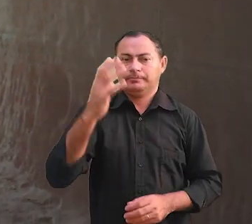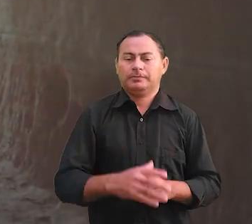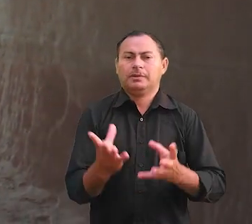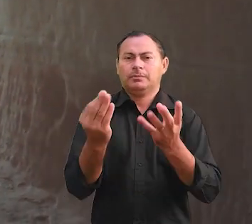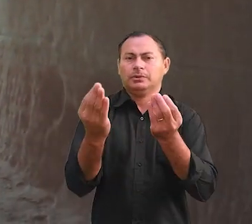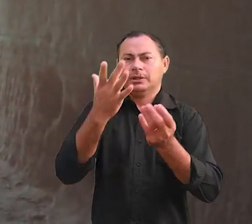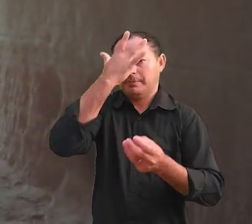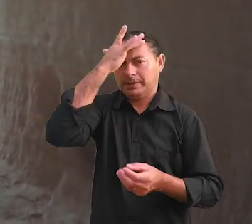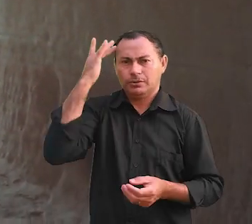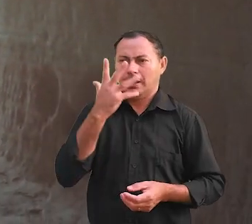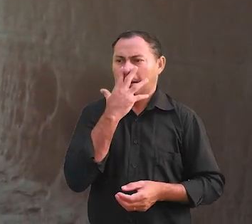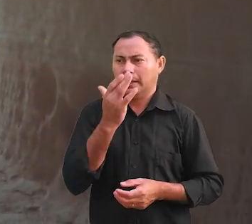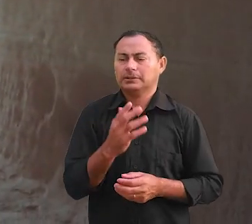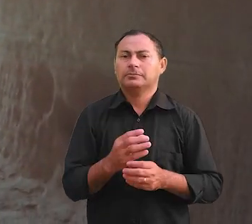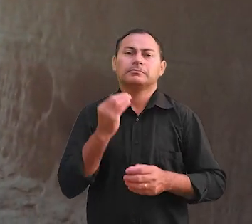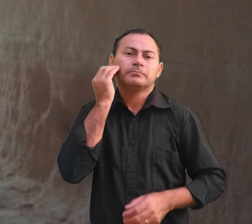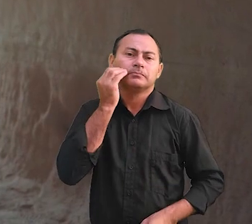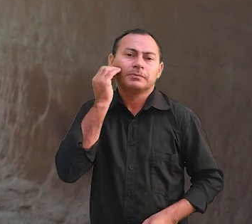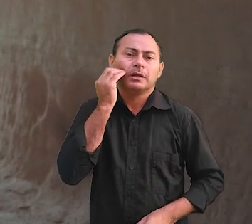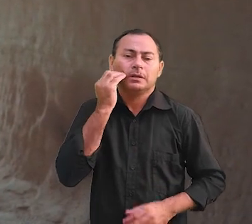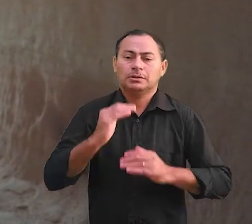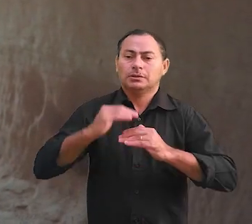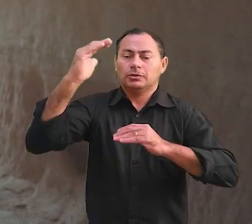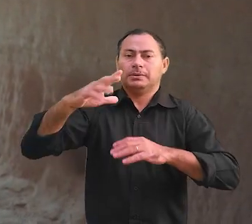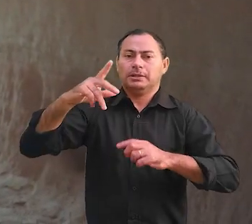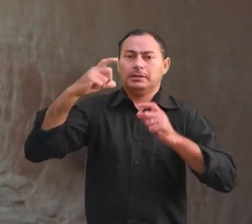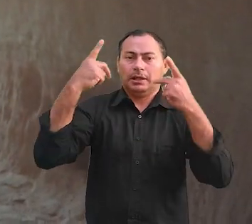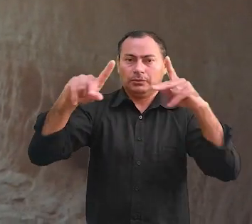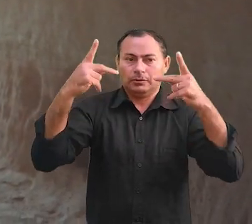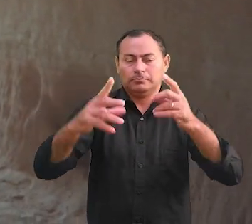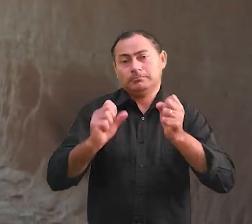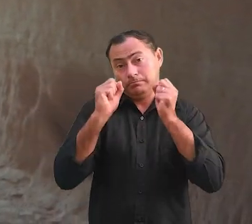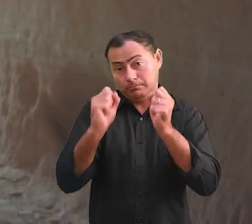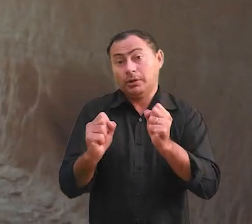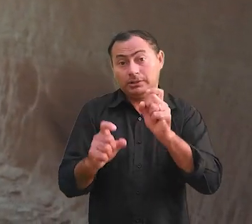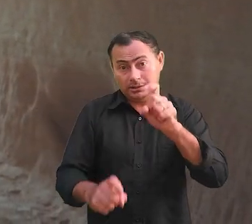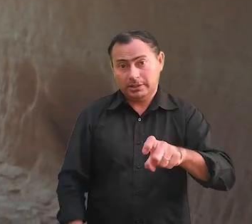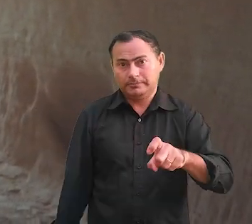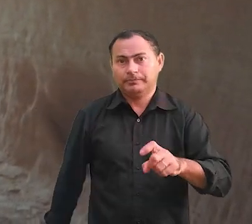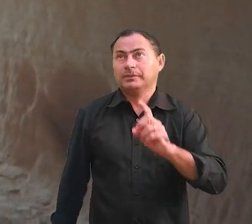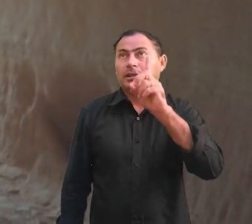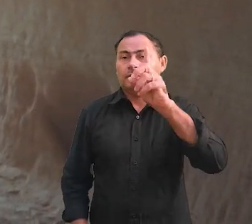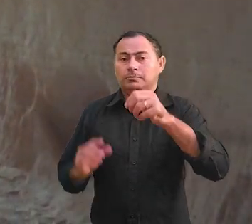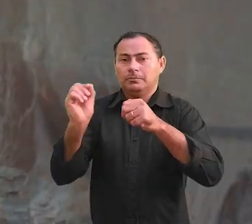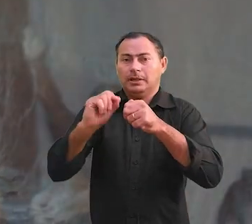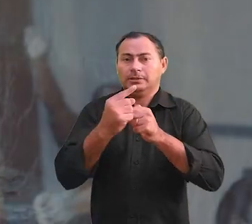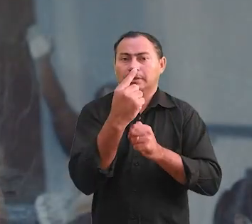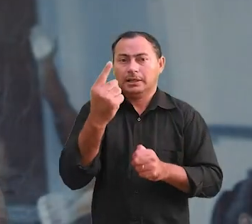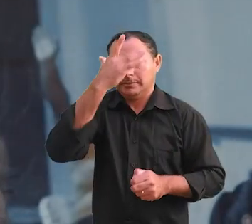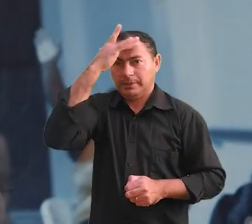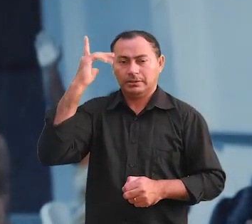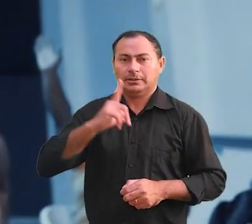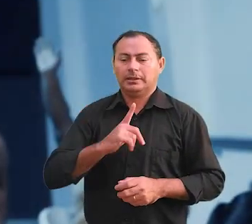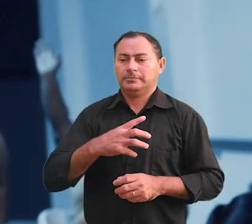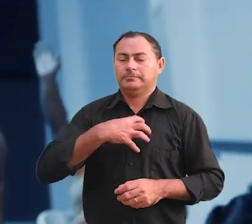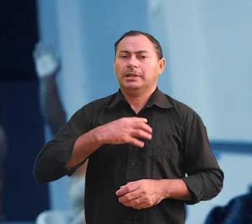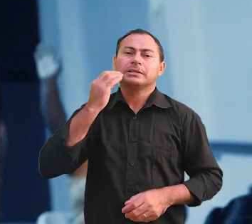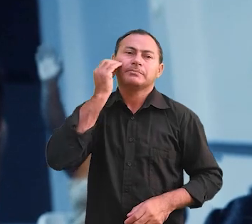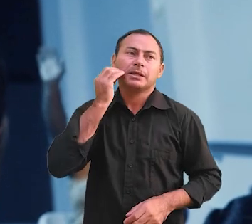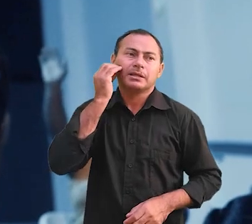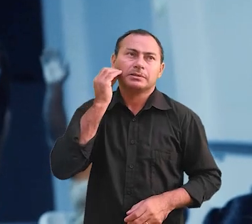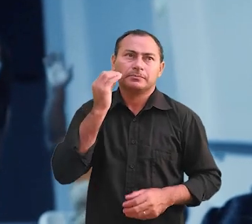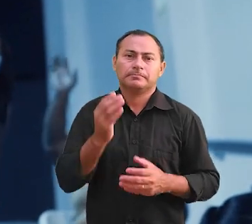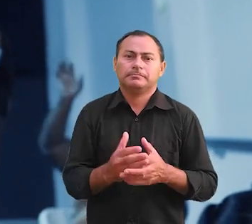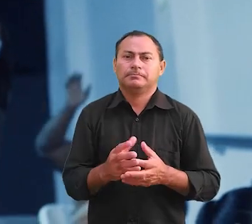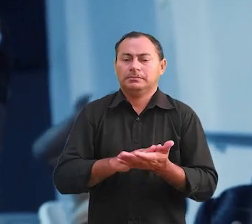tudo acontece muitas pessoas acham que isso é uma experiência sobrenatural pode ser Deus faz com que cada pessoa tem